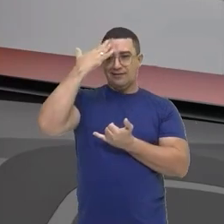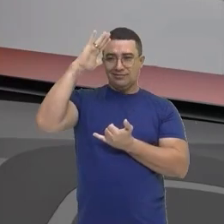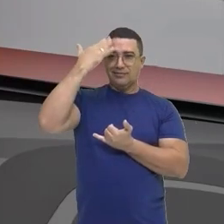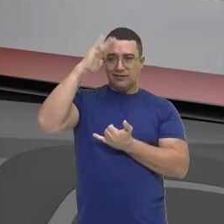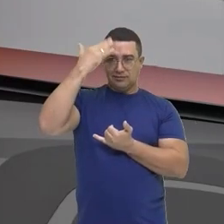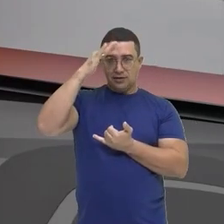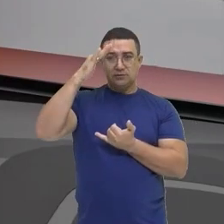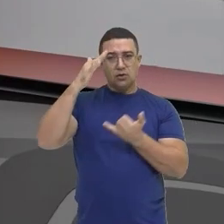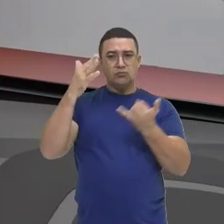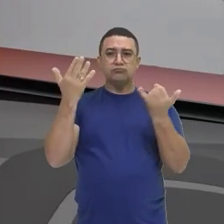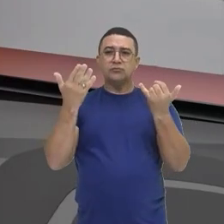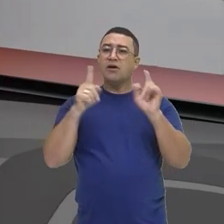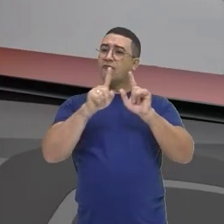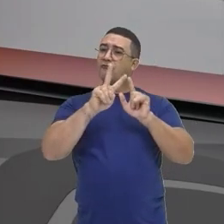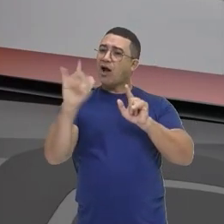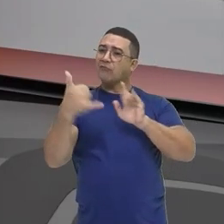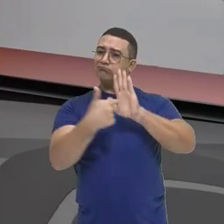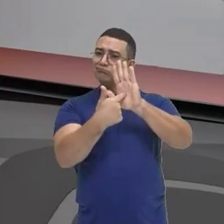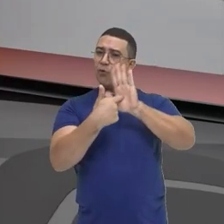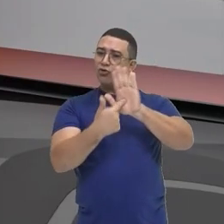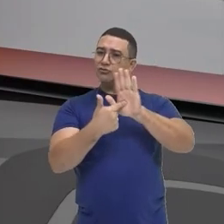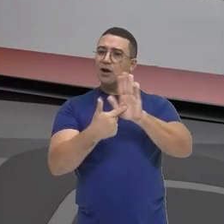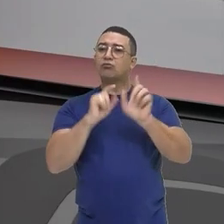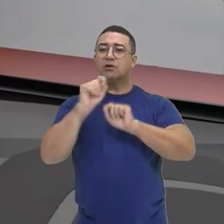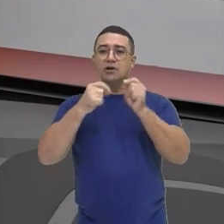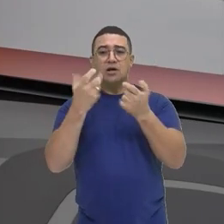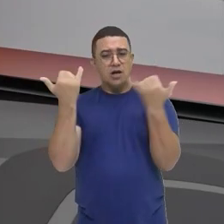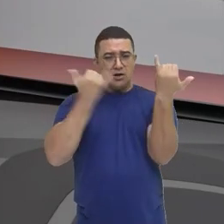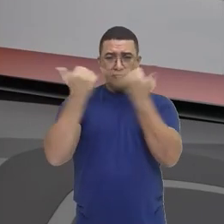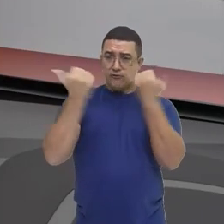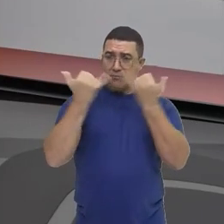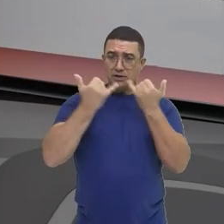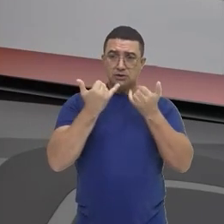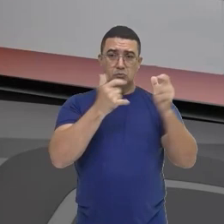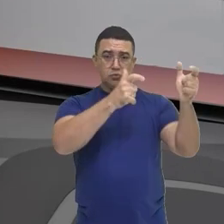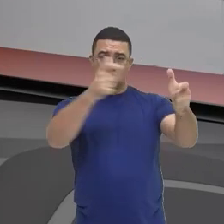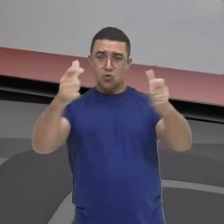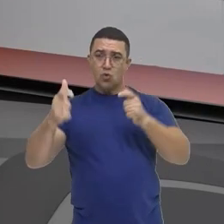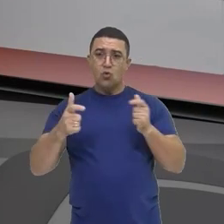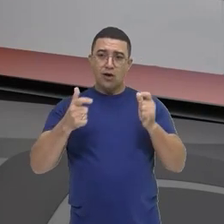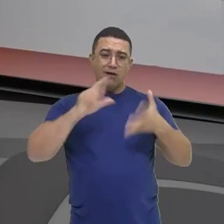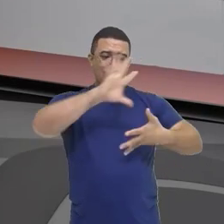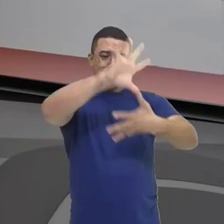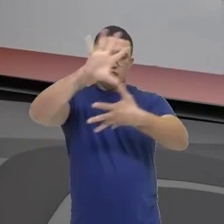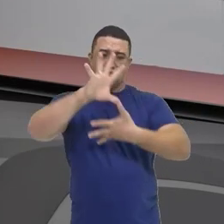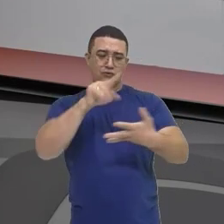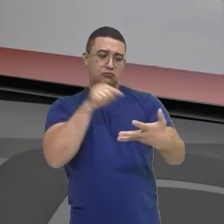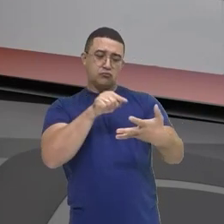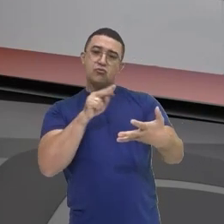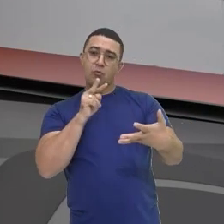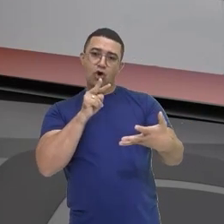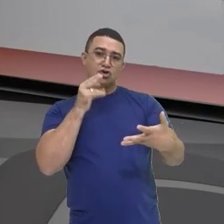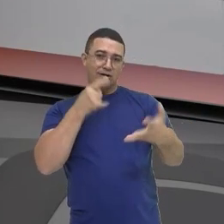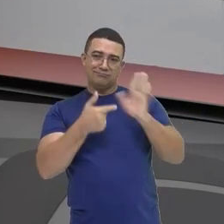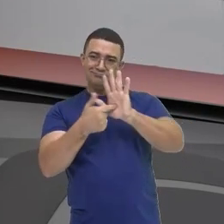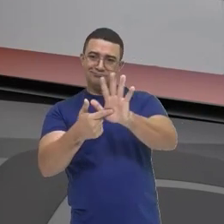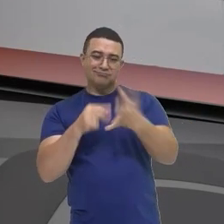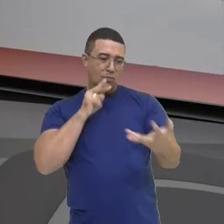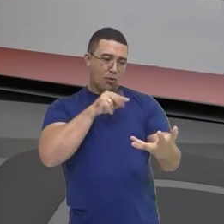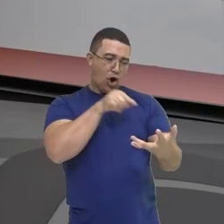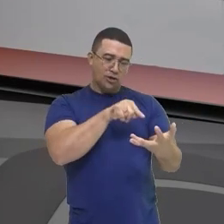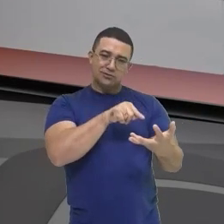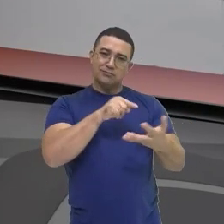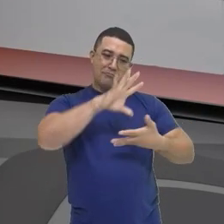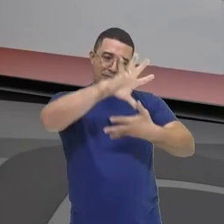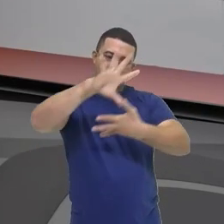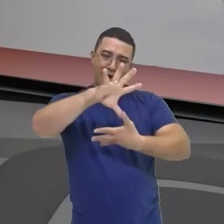vão me mostrar, né, informações daquele lugar que aquele mapa ali está me mostrando. E aí a gente